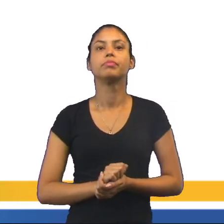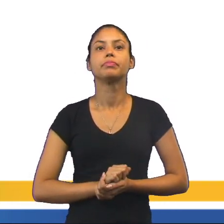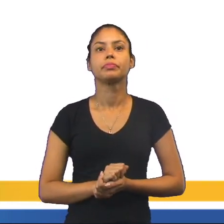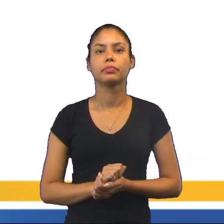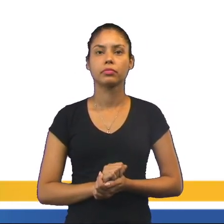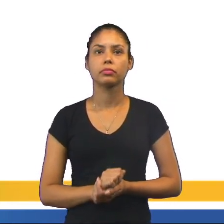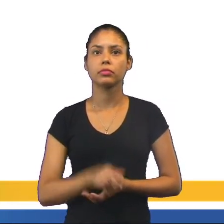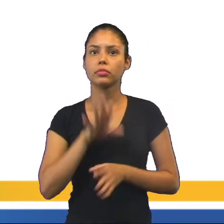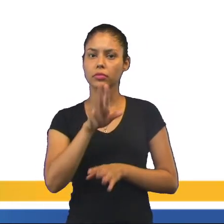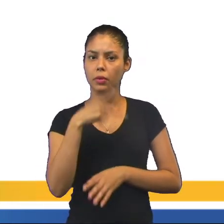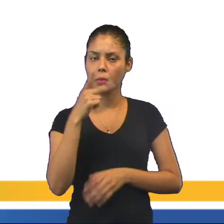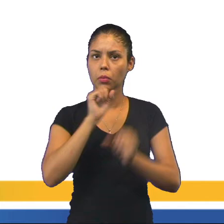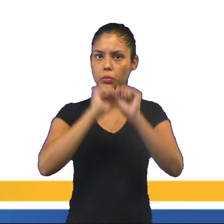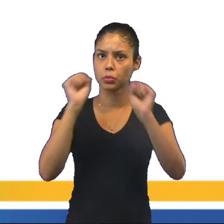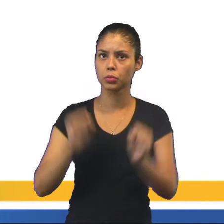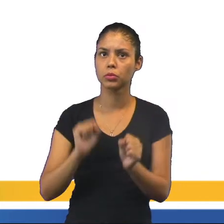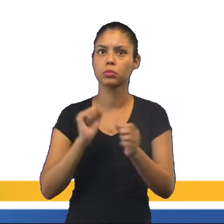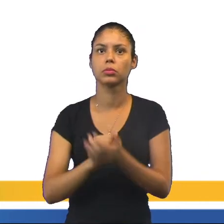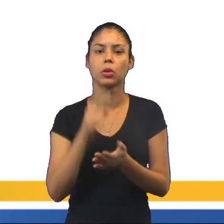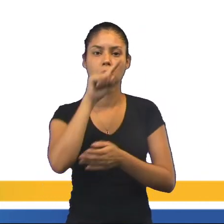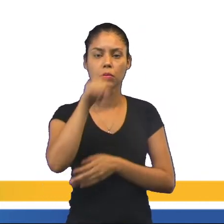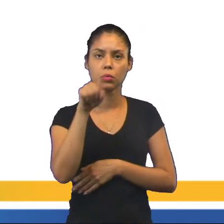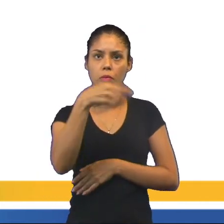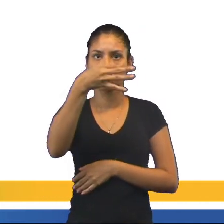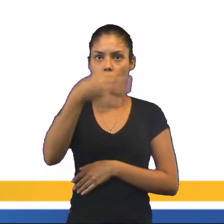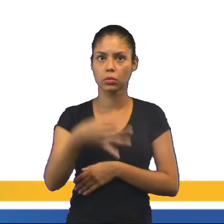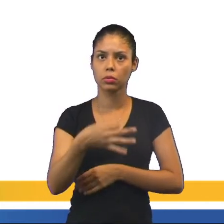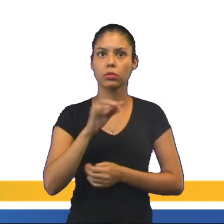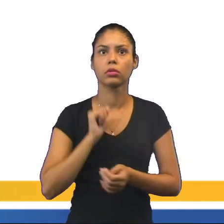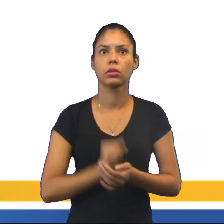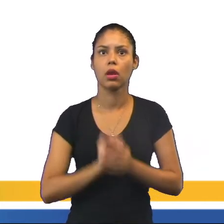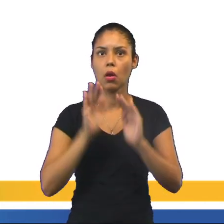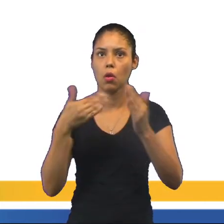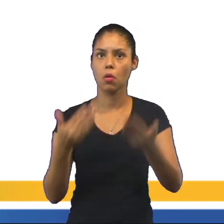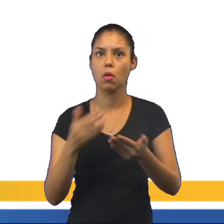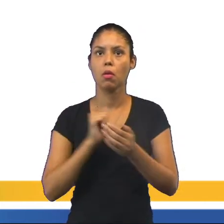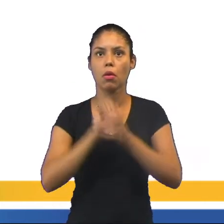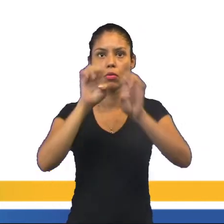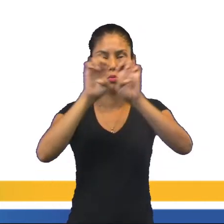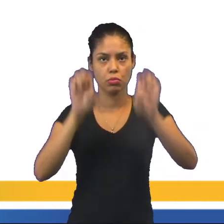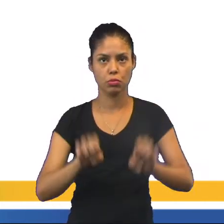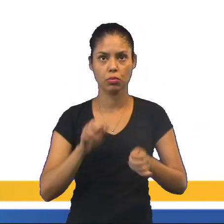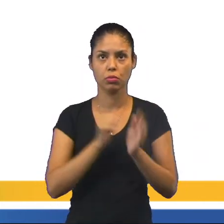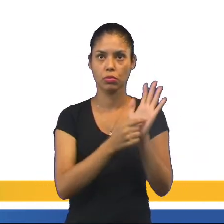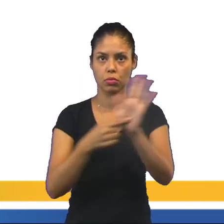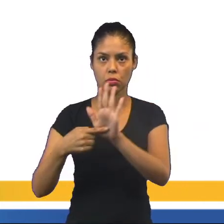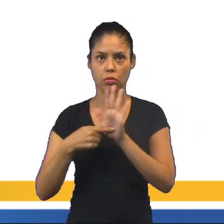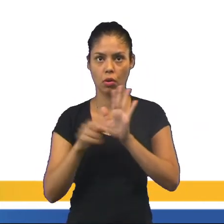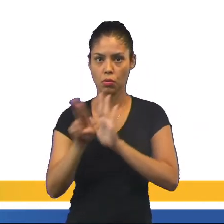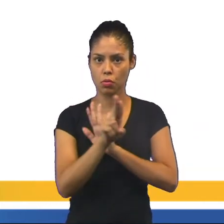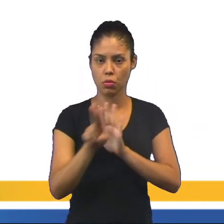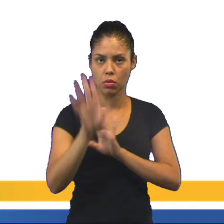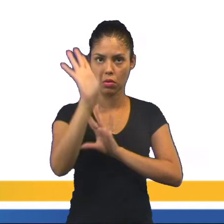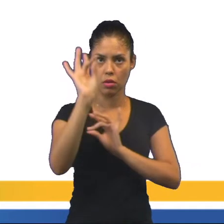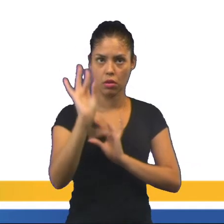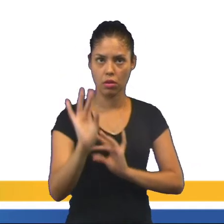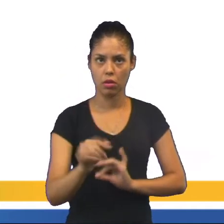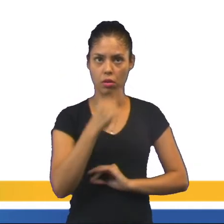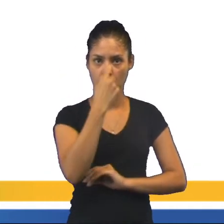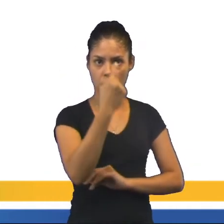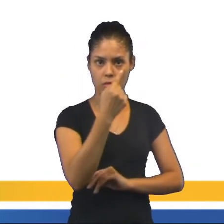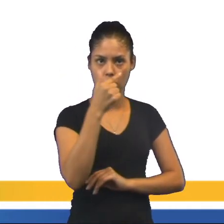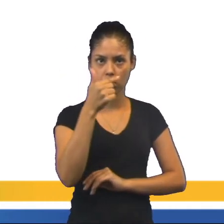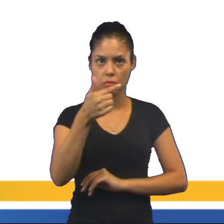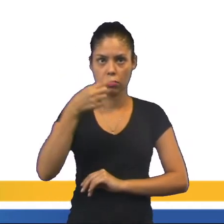carbônico. A respeito desse sistema, marque a alternativa que indica corretamente o nome das estruturas indicadas